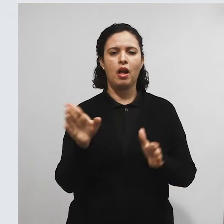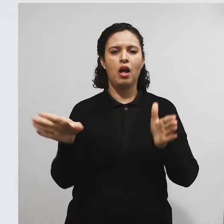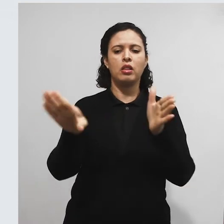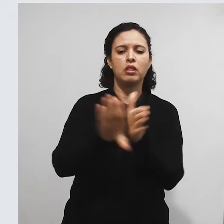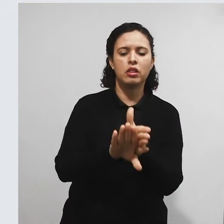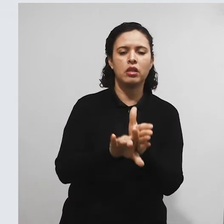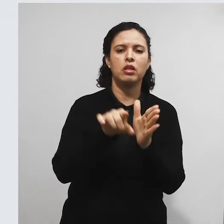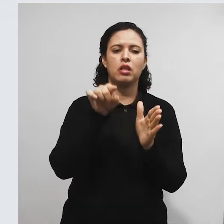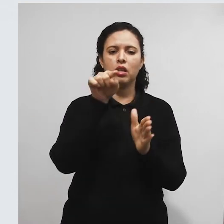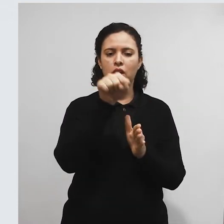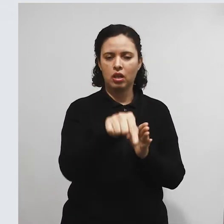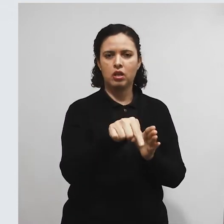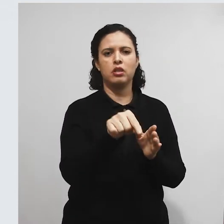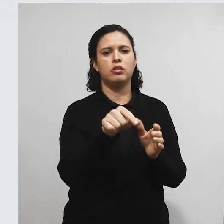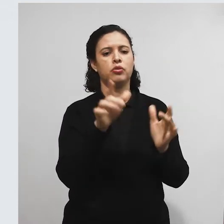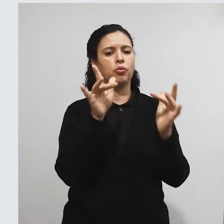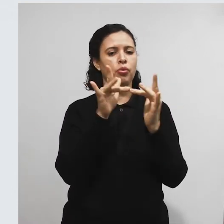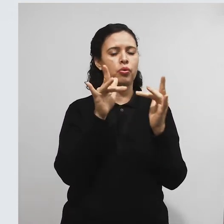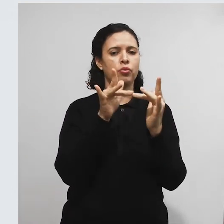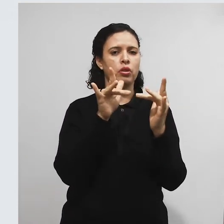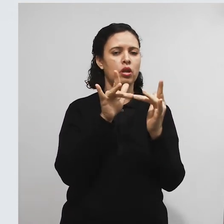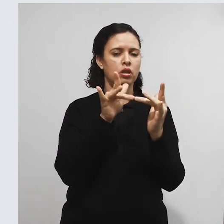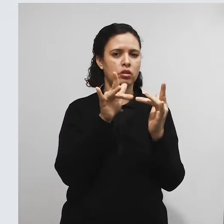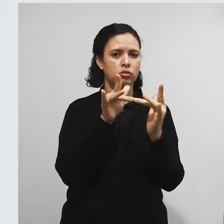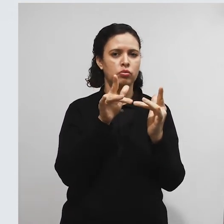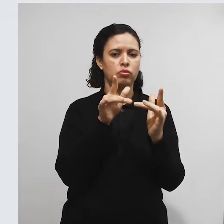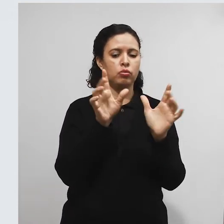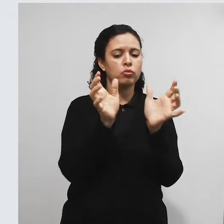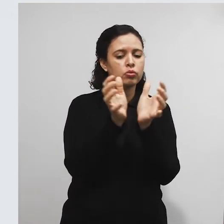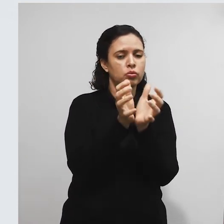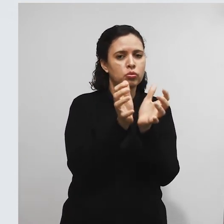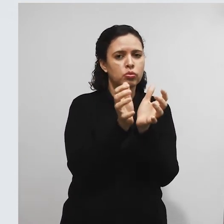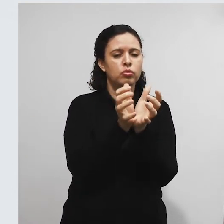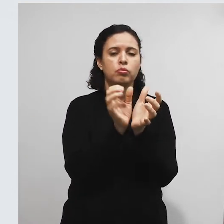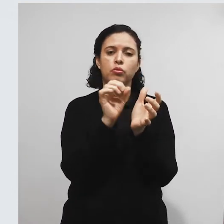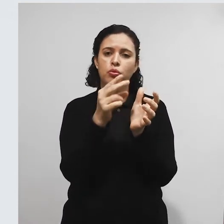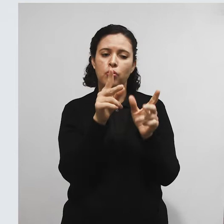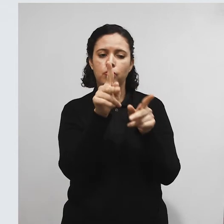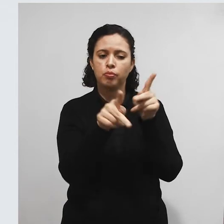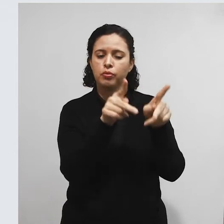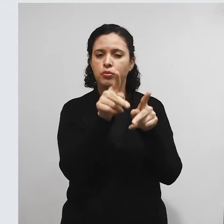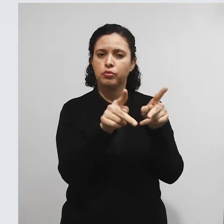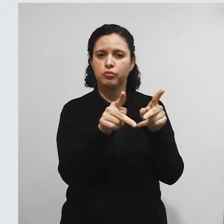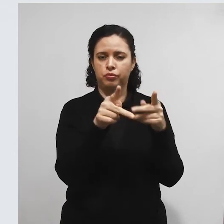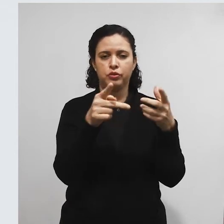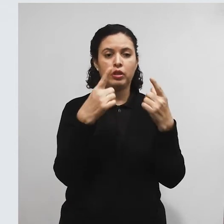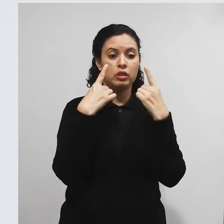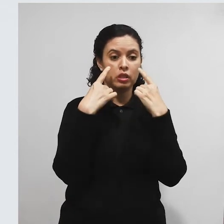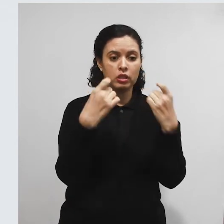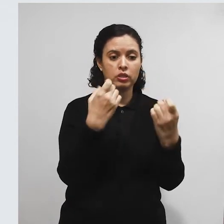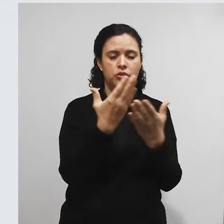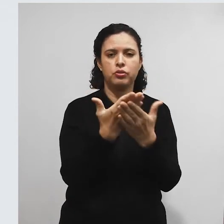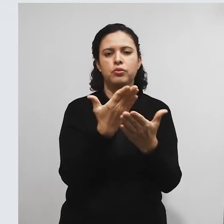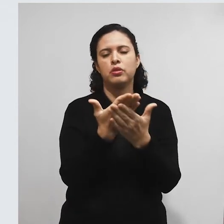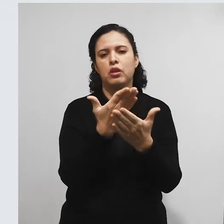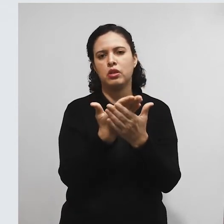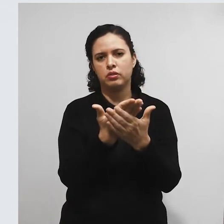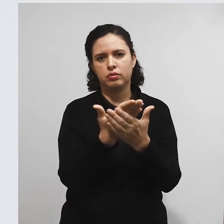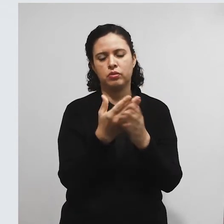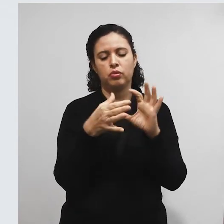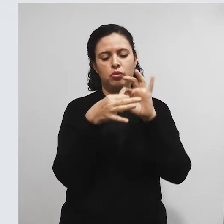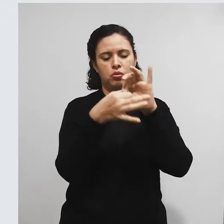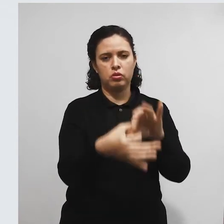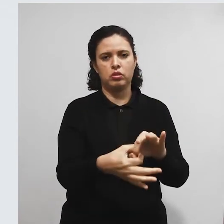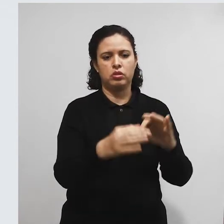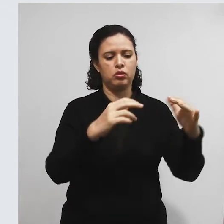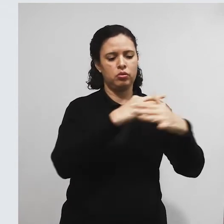nossa casa e vai ao contato com os grupos ou o grupo que a gente tem interesse de estudar, seja ele no contexto